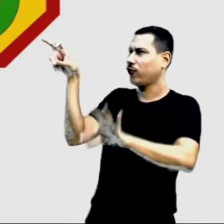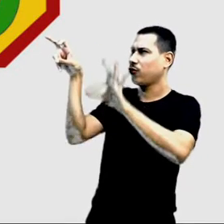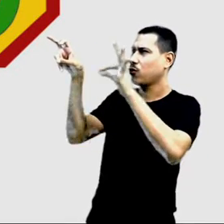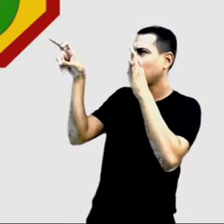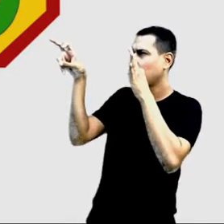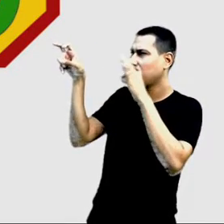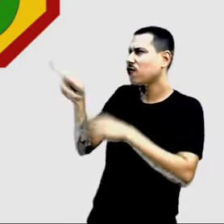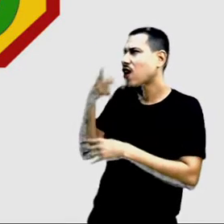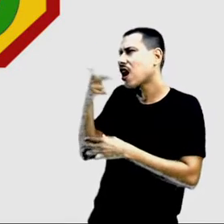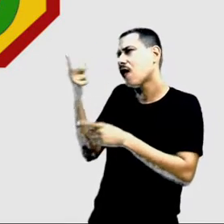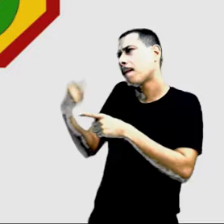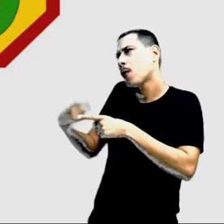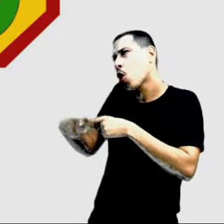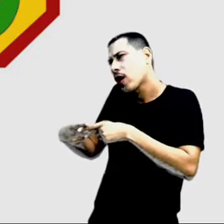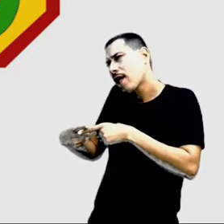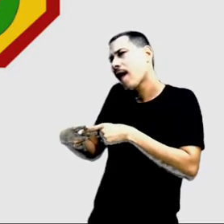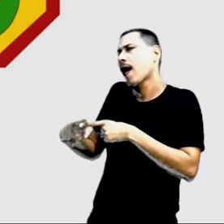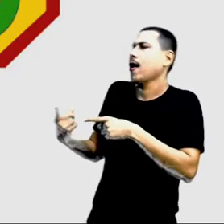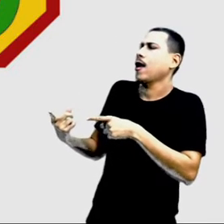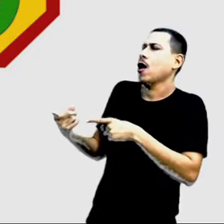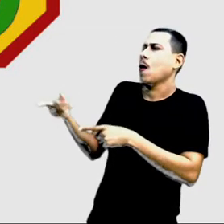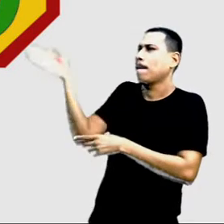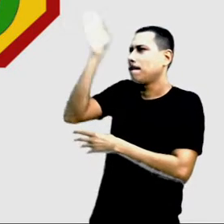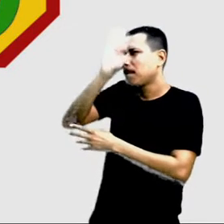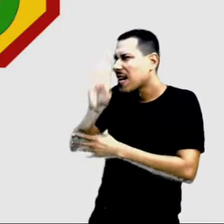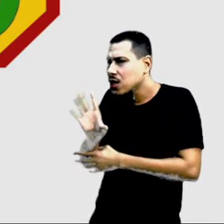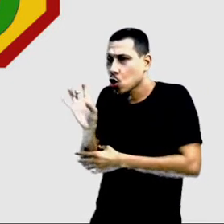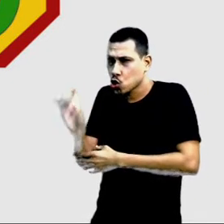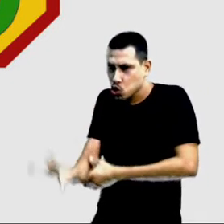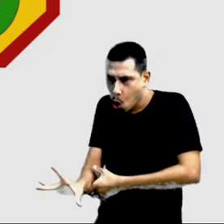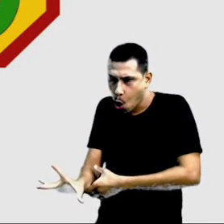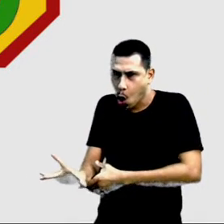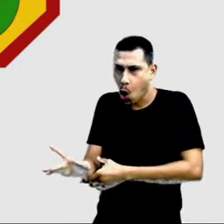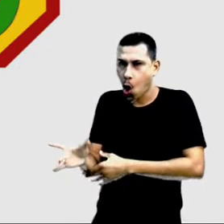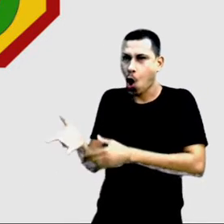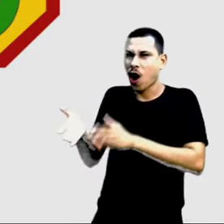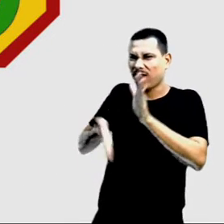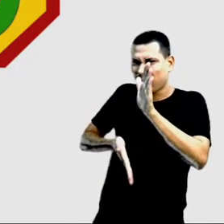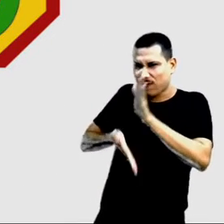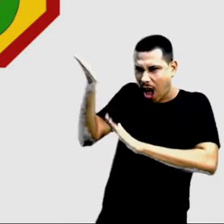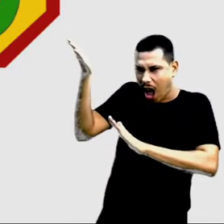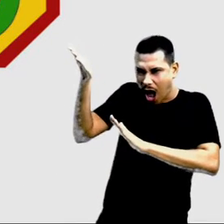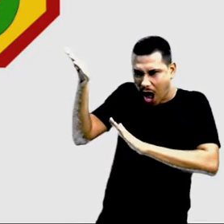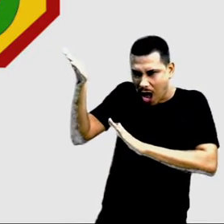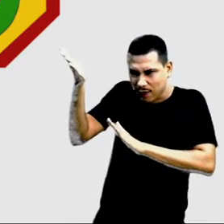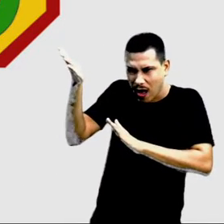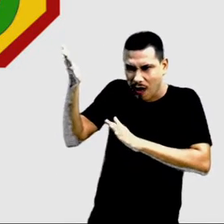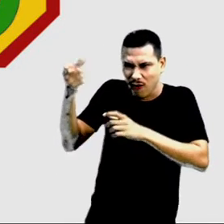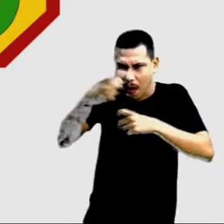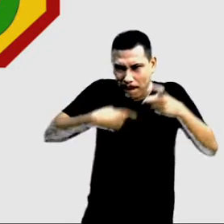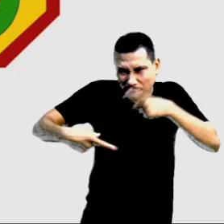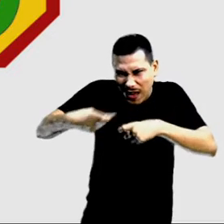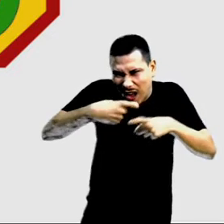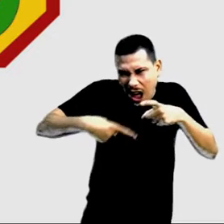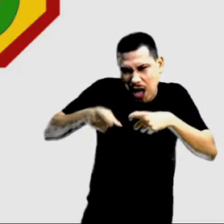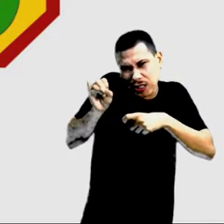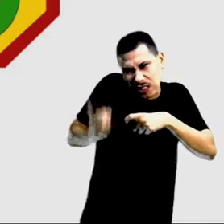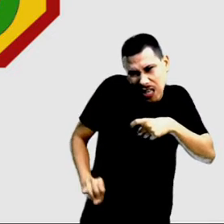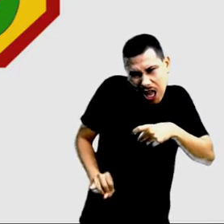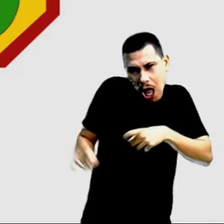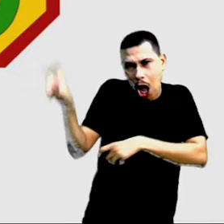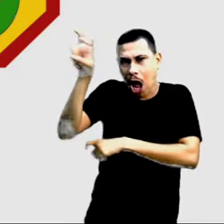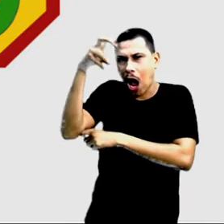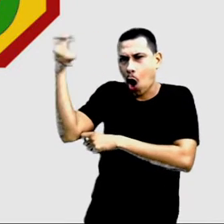para a guerra no dia que a cobra fumasse. Então, como o Brasil foi para a guerra, então o símbolo, né, dos